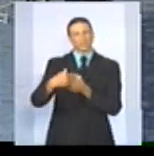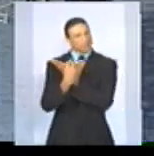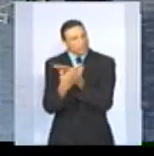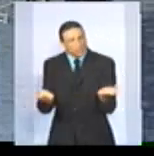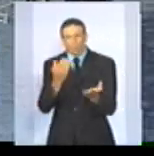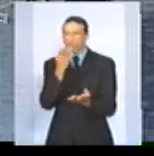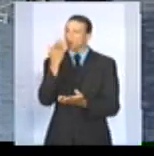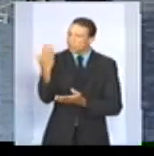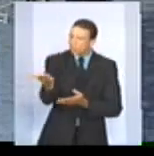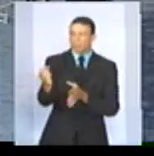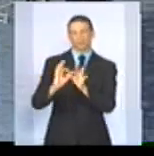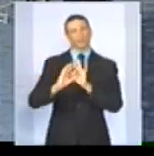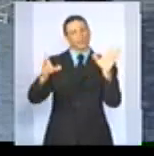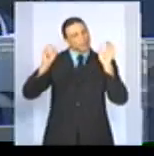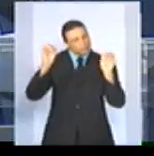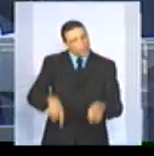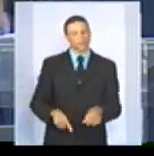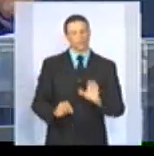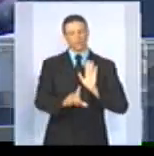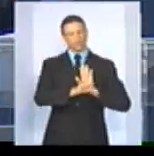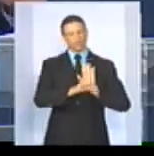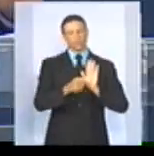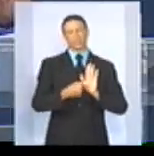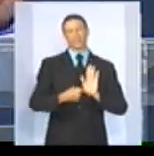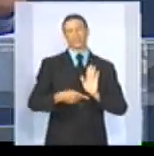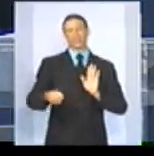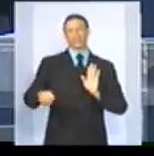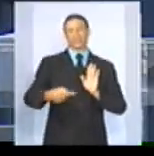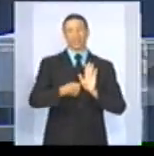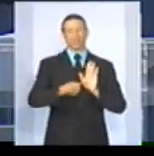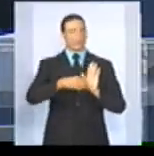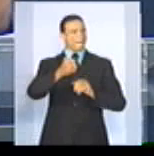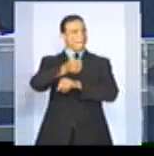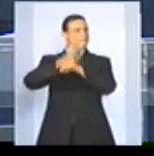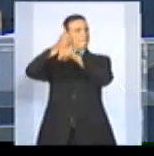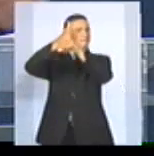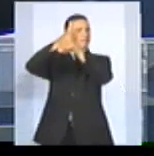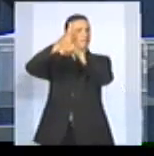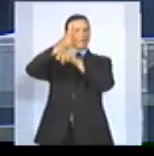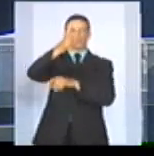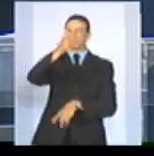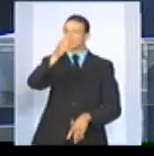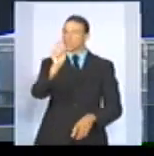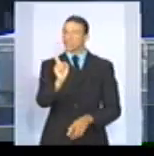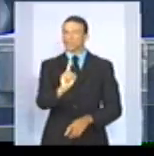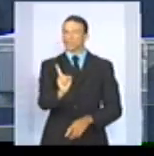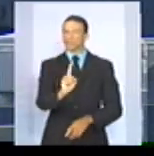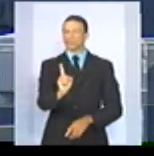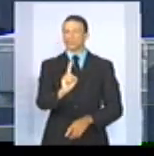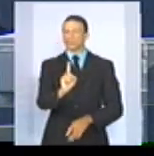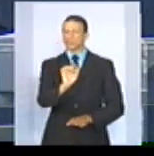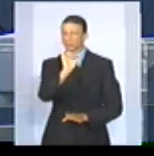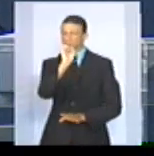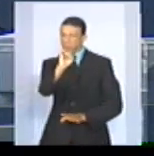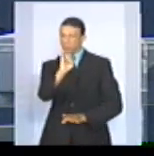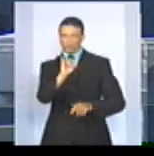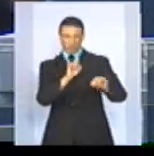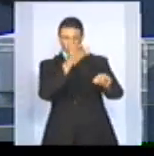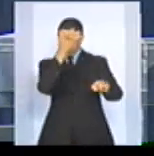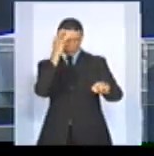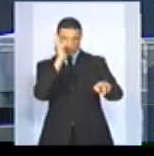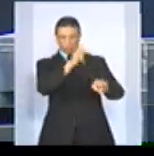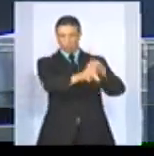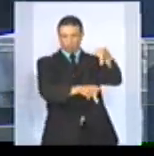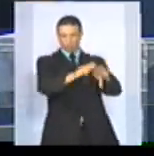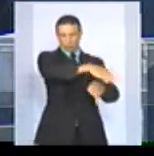porque essa essa lei não é a lei a melhor lei se você perguntar para uma pessoa da cidade civil